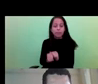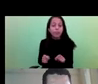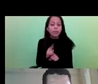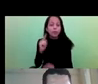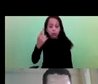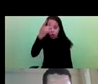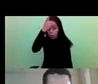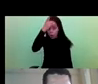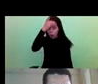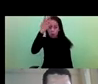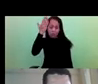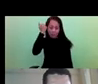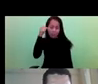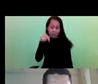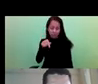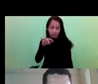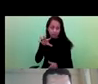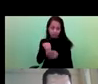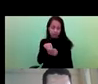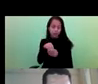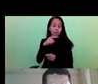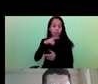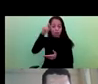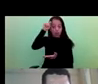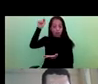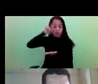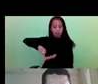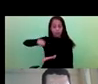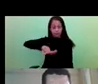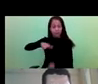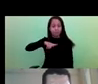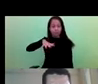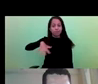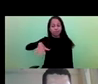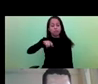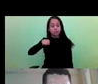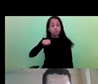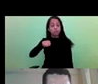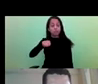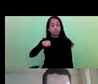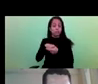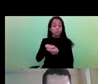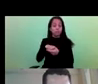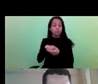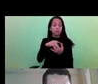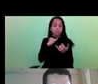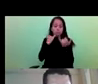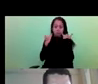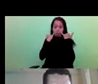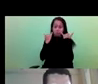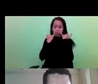lembrem-se de autores, né, desse campo crítico que vão chamar-nos a atenção